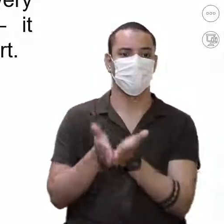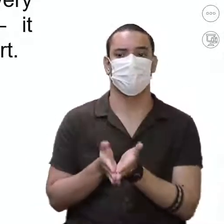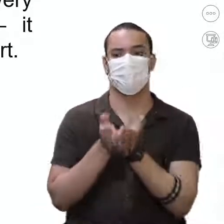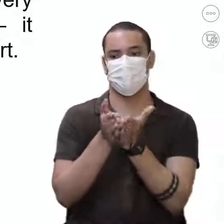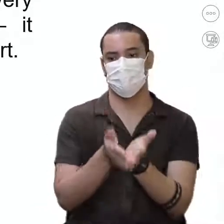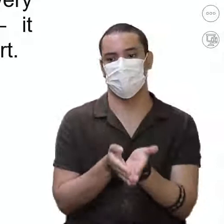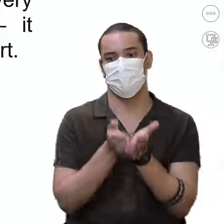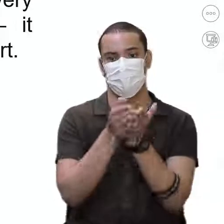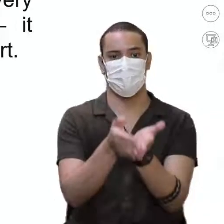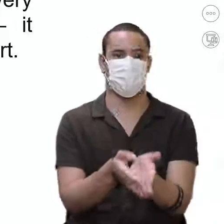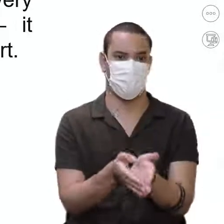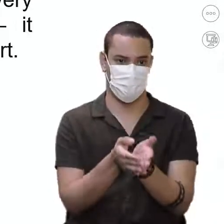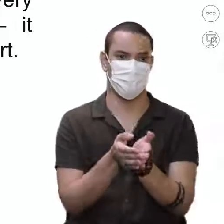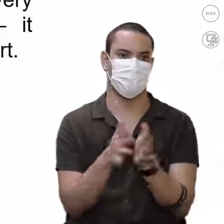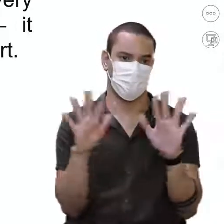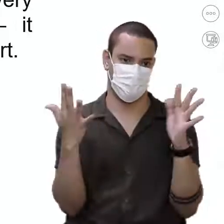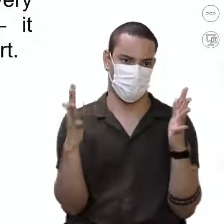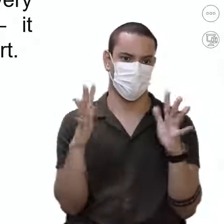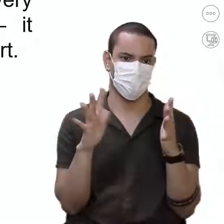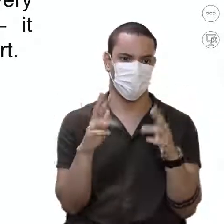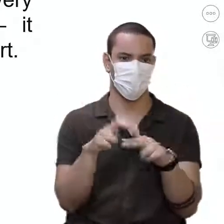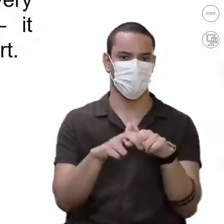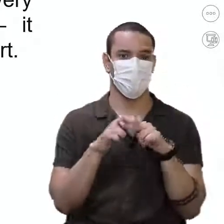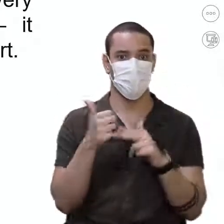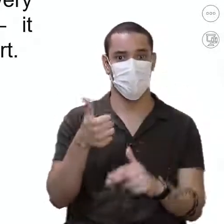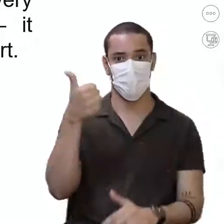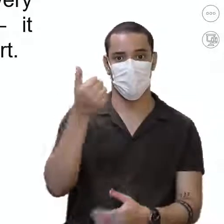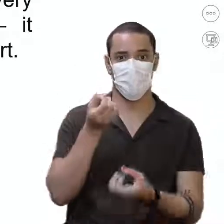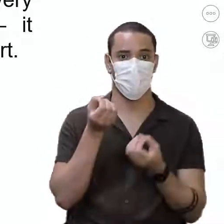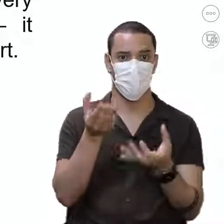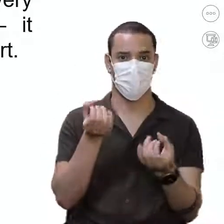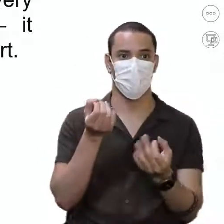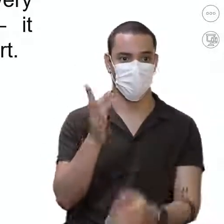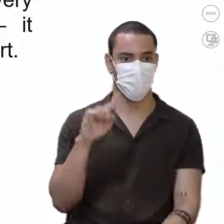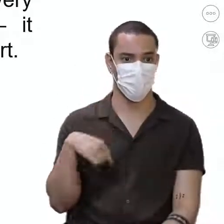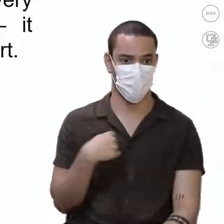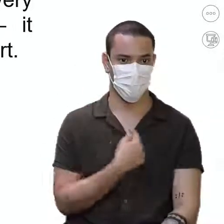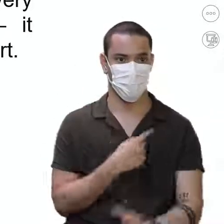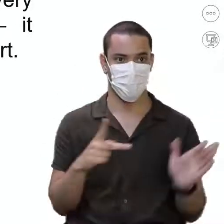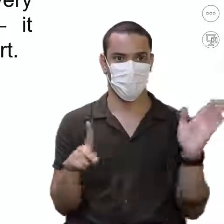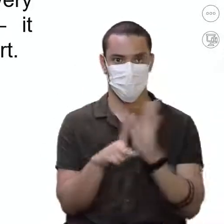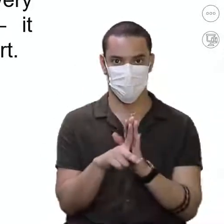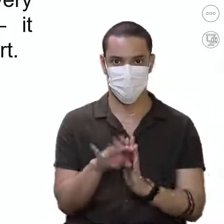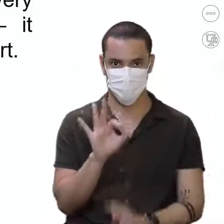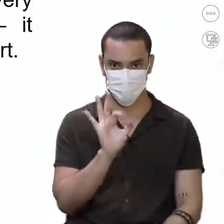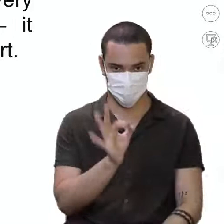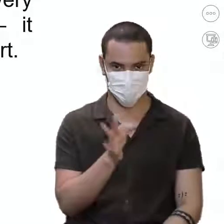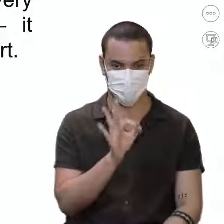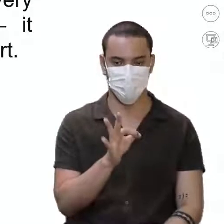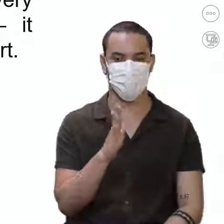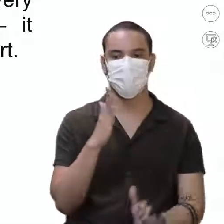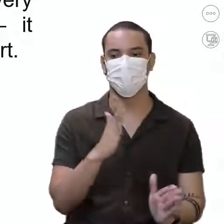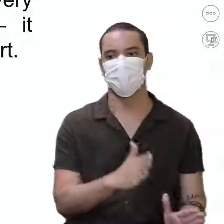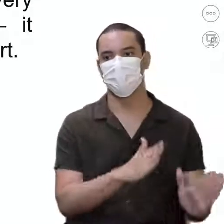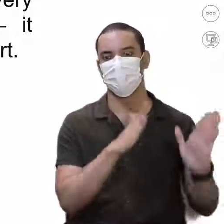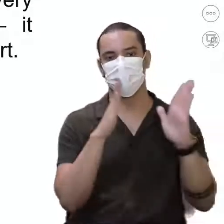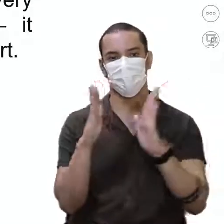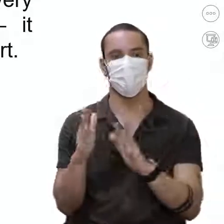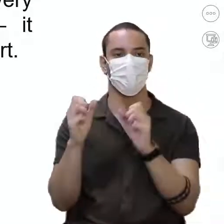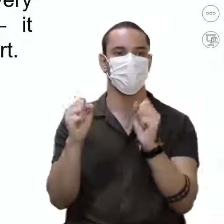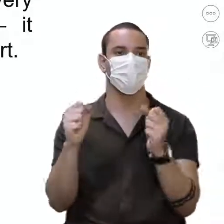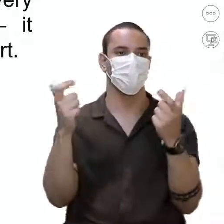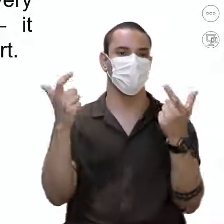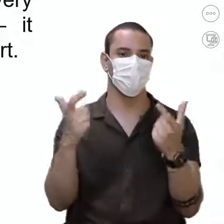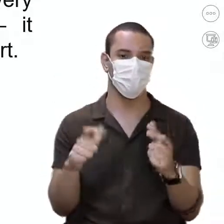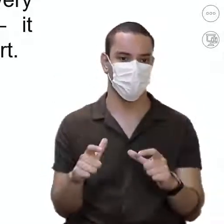ser marinheiros, certo? Então essa é a primeira informação que eu tenho do texto. E aí eu posso ir para onde? Eu posso ir lá para